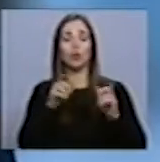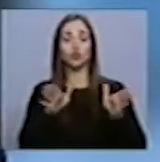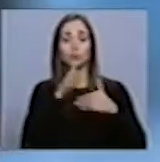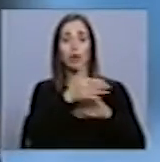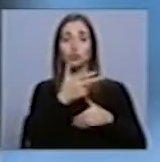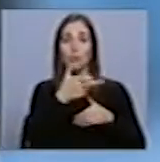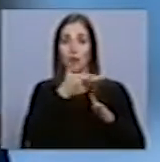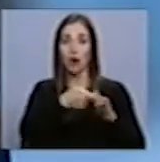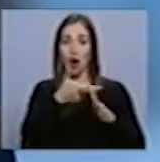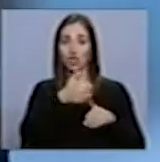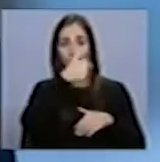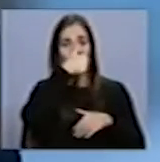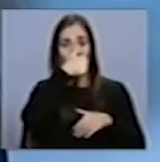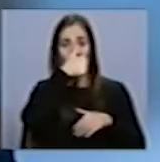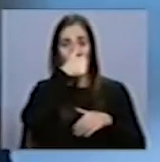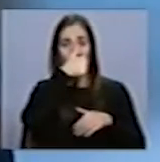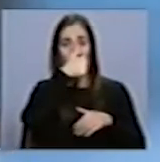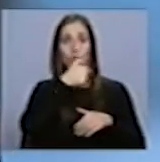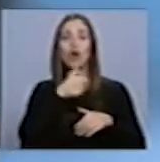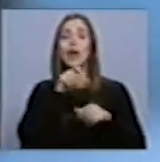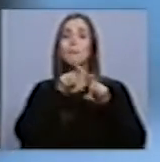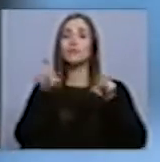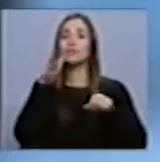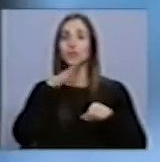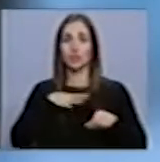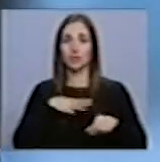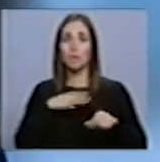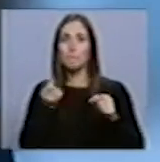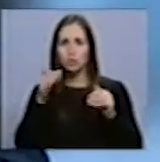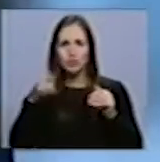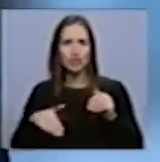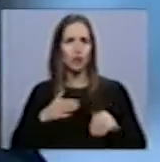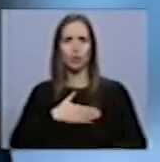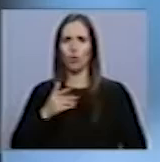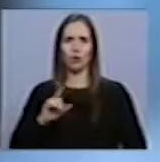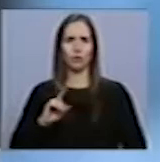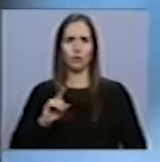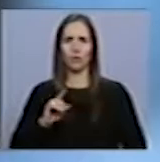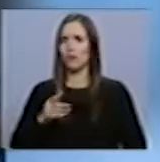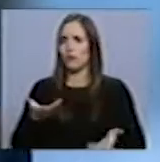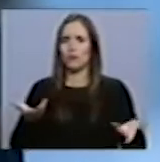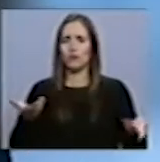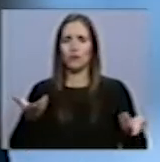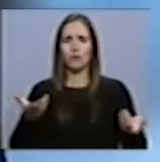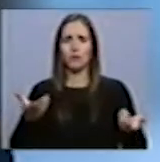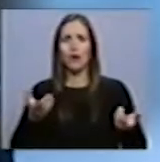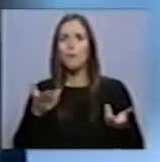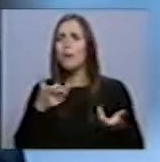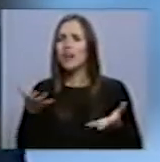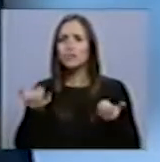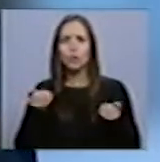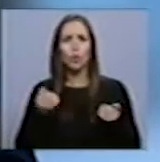neste momento tão cheios e aquilo que as empresas dizem que não querem baixar o preço não tem nem como é a primeira maneira ou seja